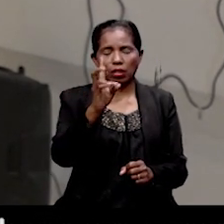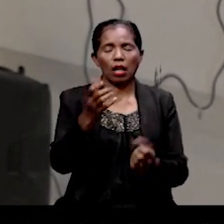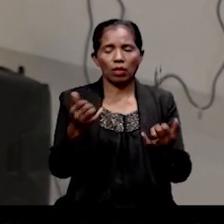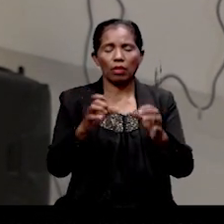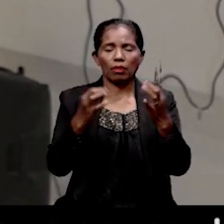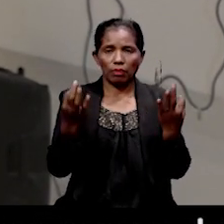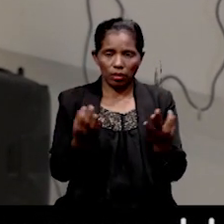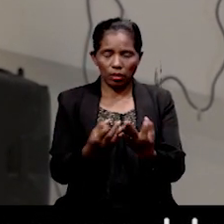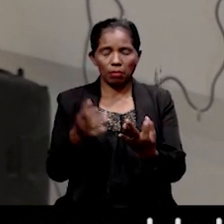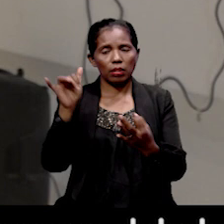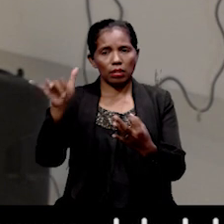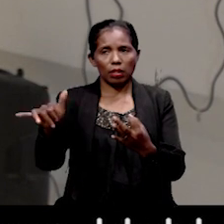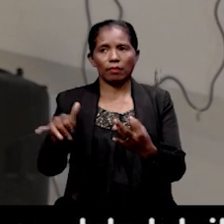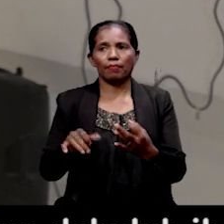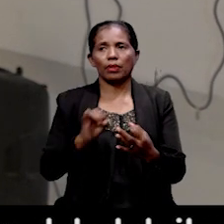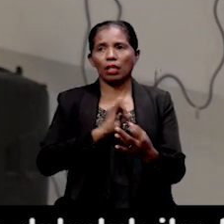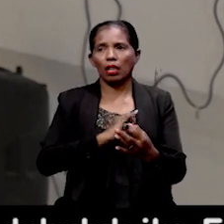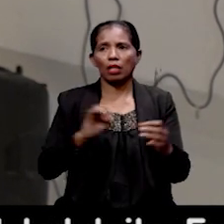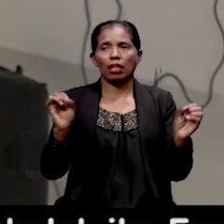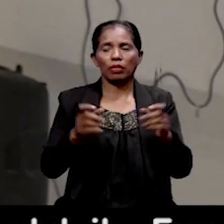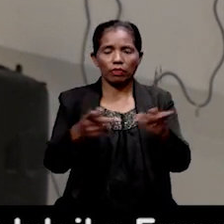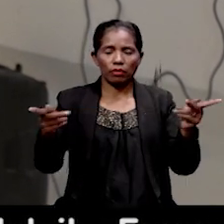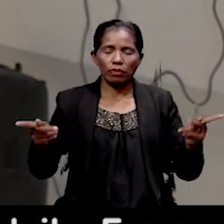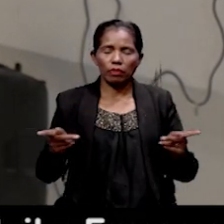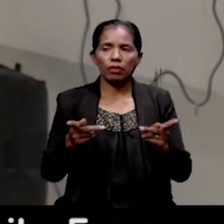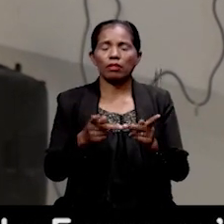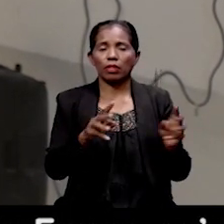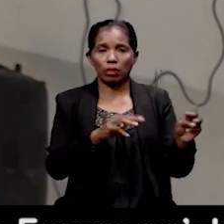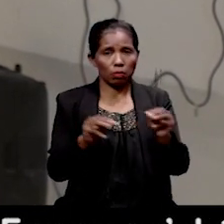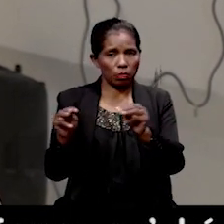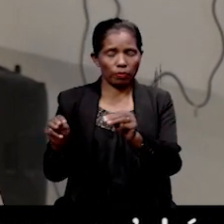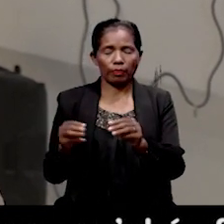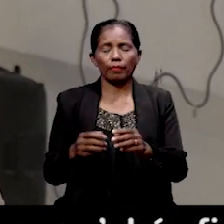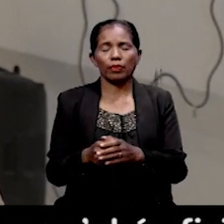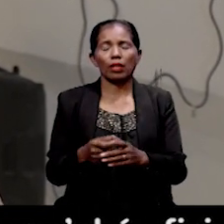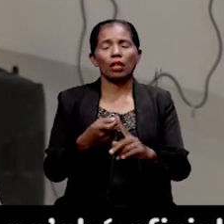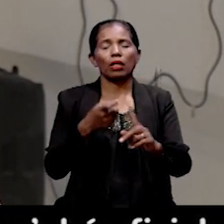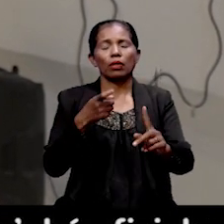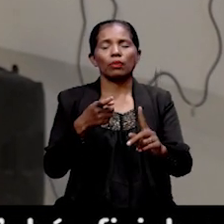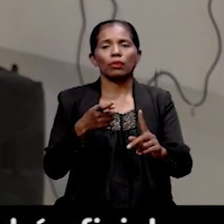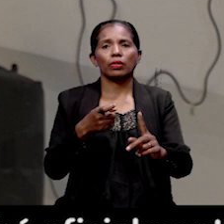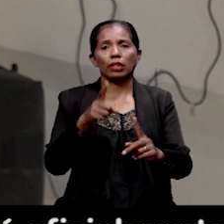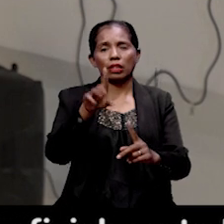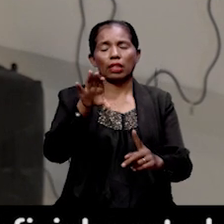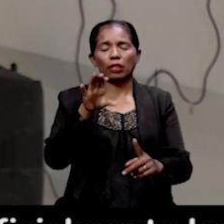fatin deslocados, alô que colher refugiados, fatin deslocados. E os 137, né,